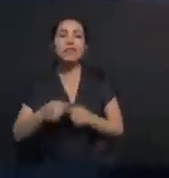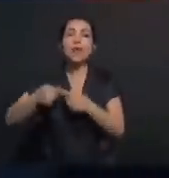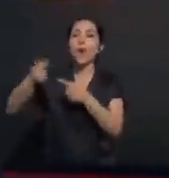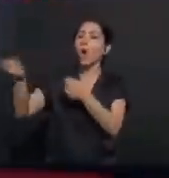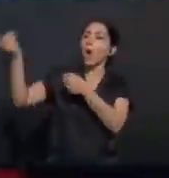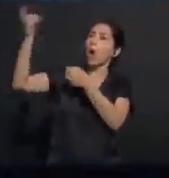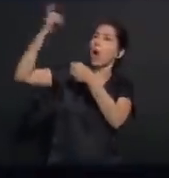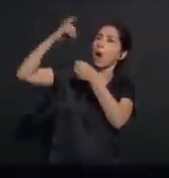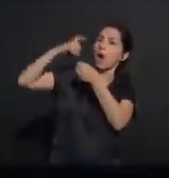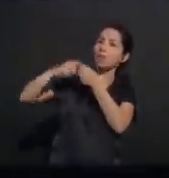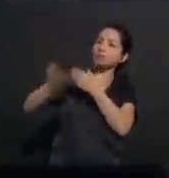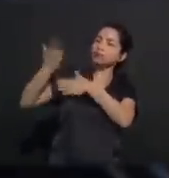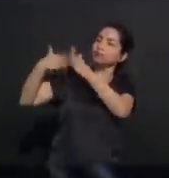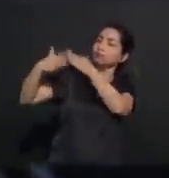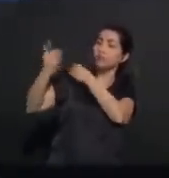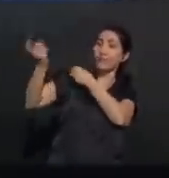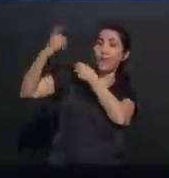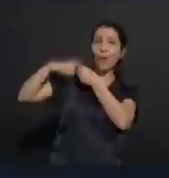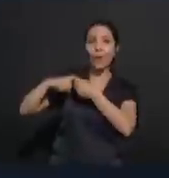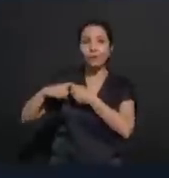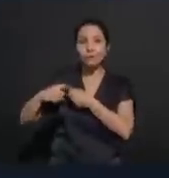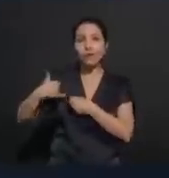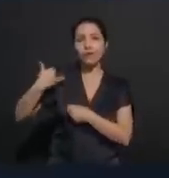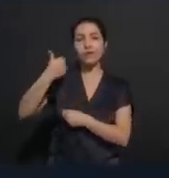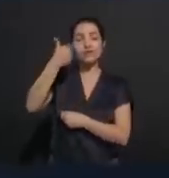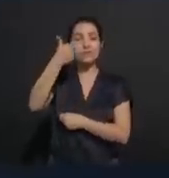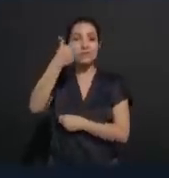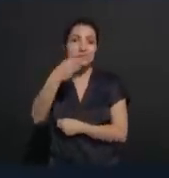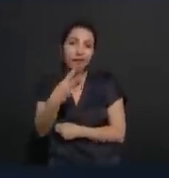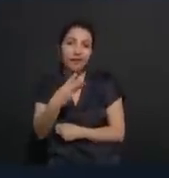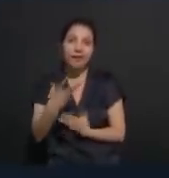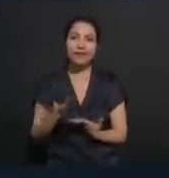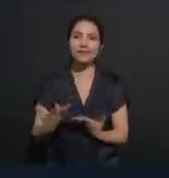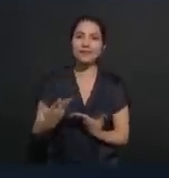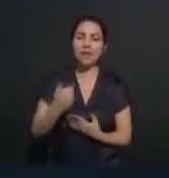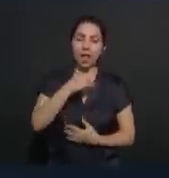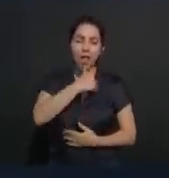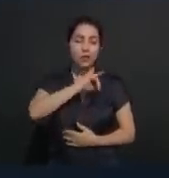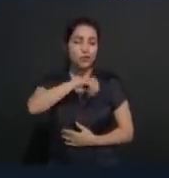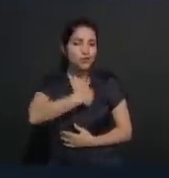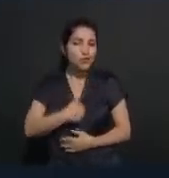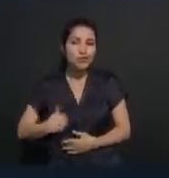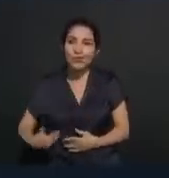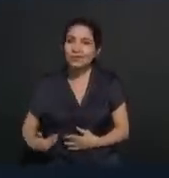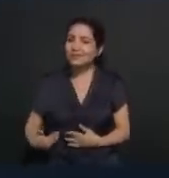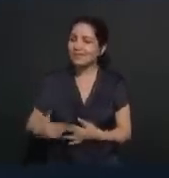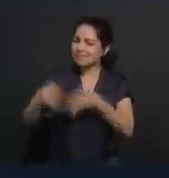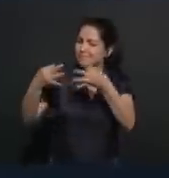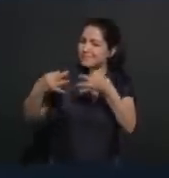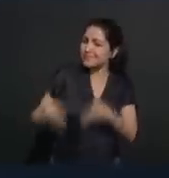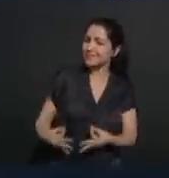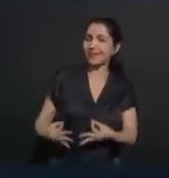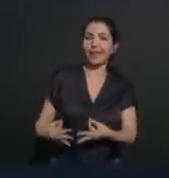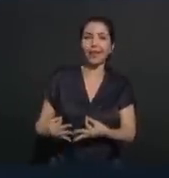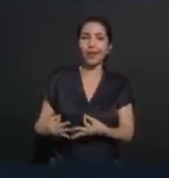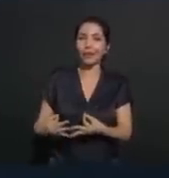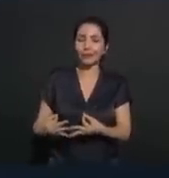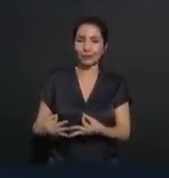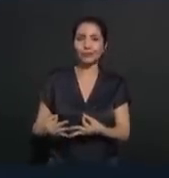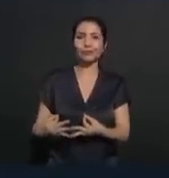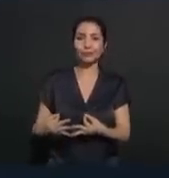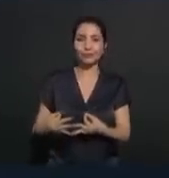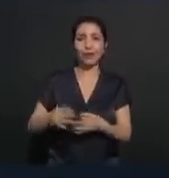lá atrás. Volta nos 13 anos. Volta lá atrás. Onde José não tinha feito nada errado, mas tudo dava